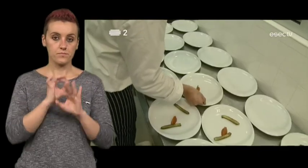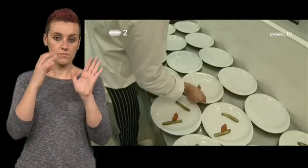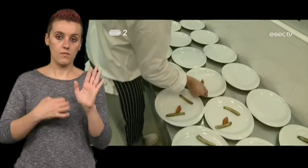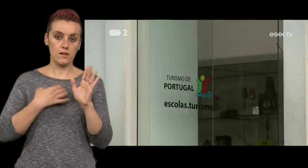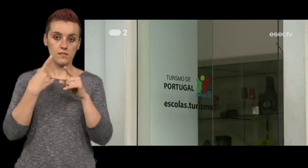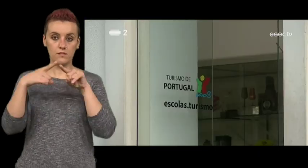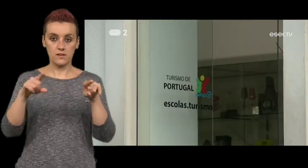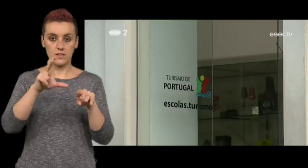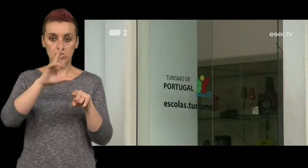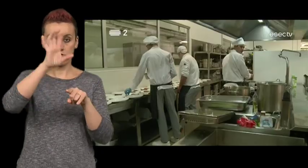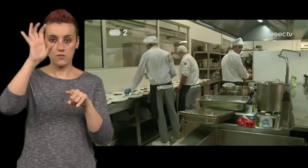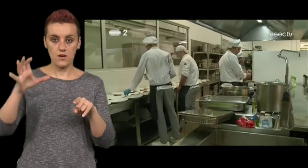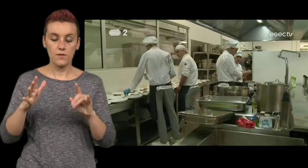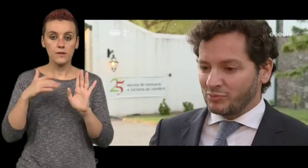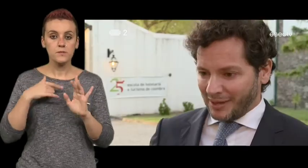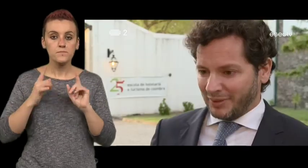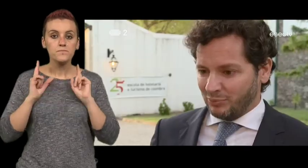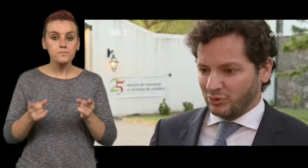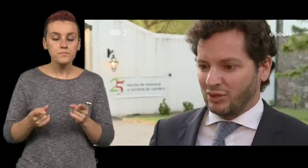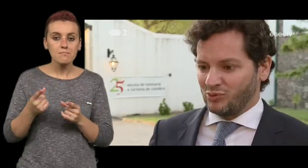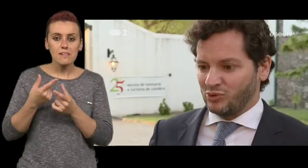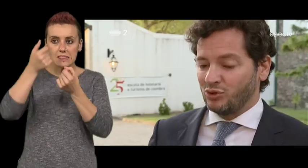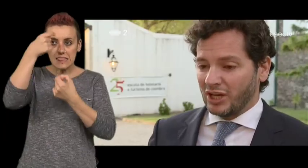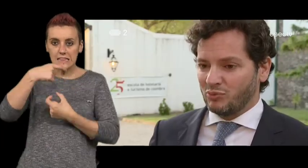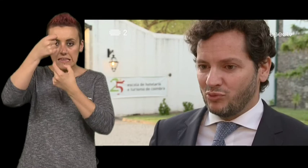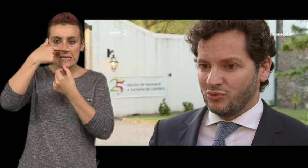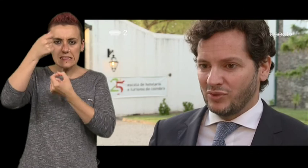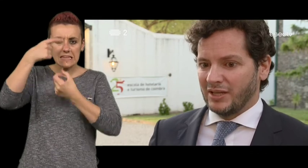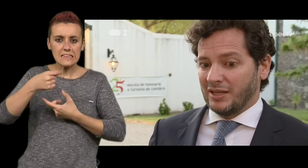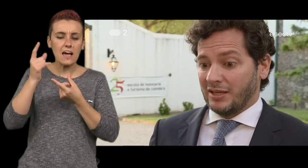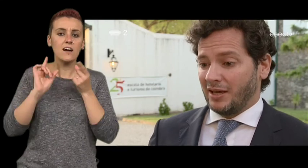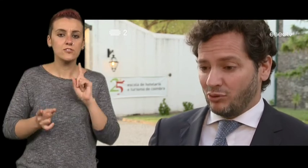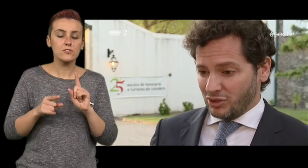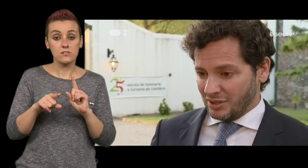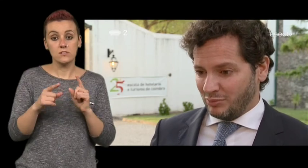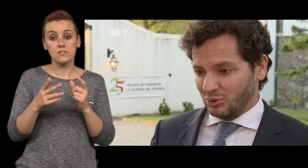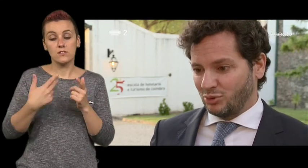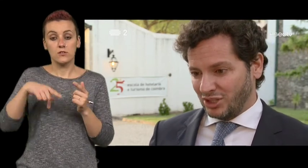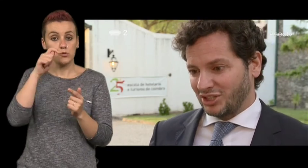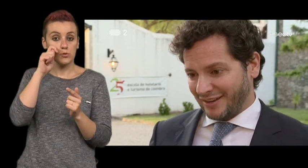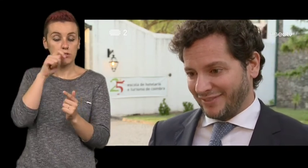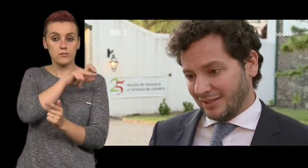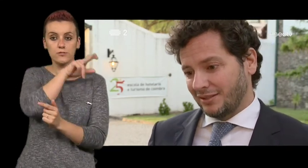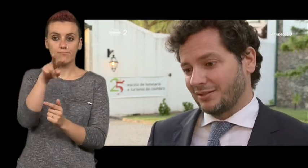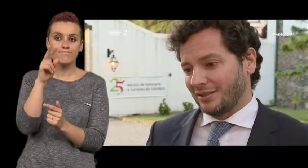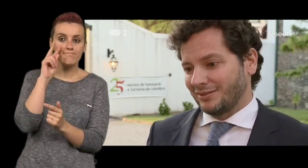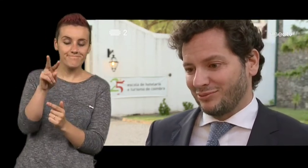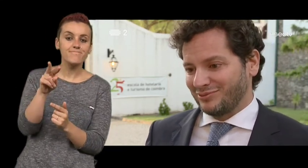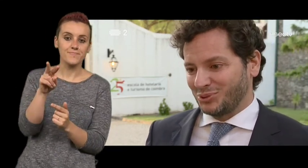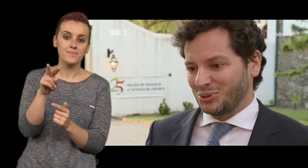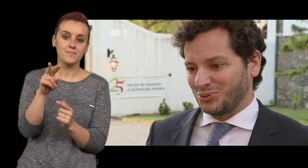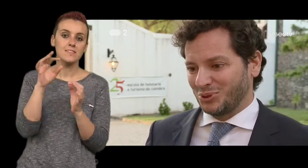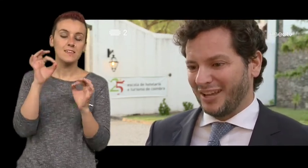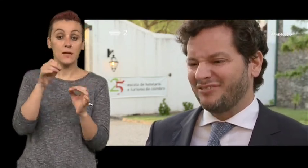Claramente há diferenças entre as regiões. Mas vamos começar pelo que é comum. E o que é comum e que é reconhecido pelos turistas que cá vêm, que esses que